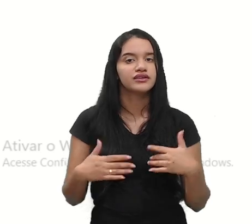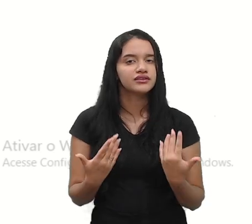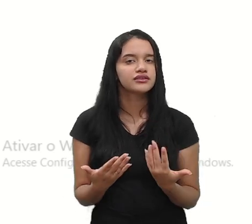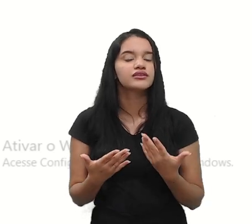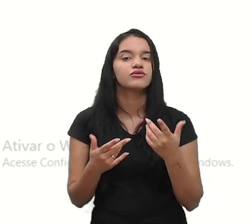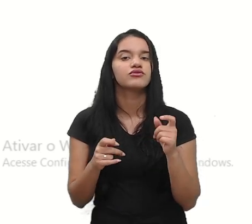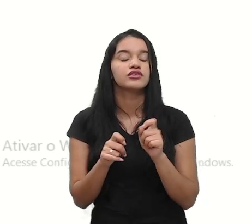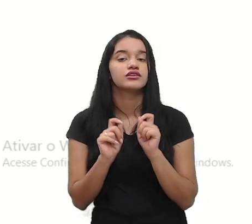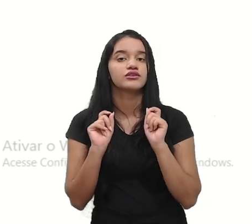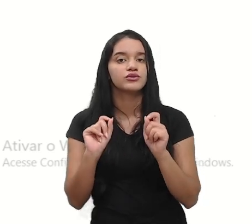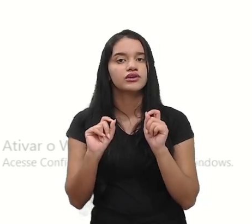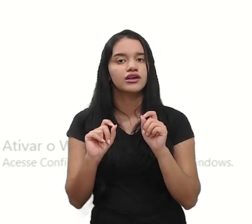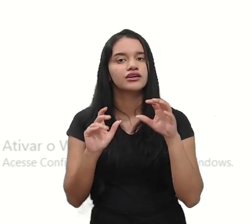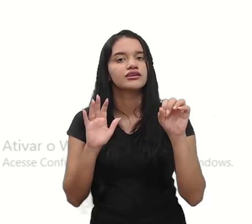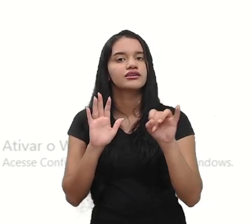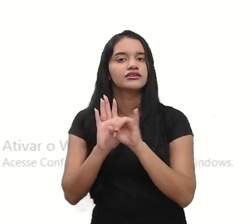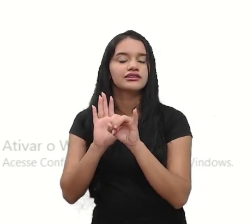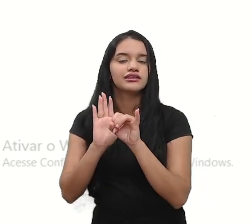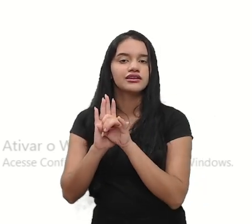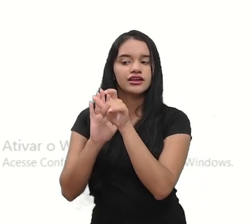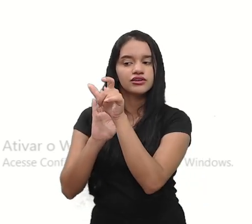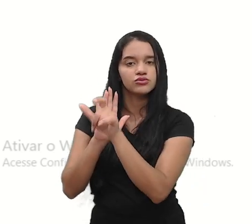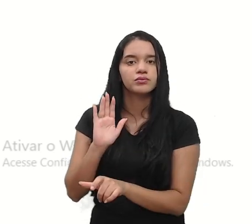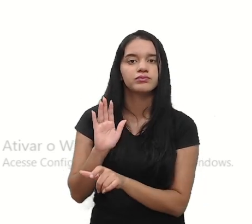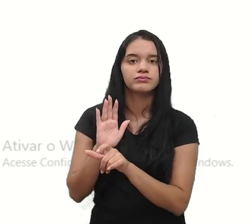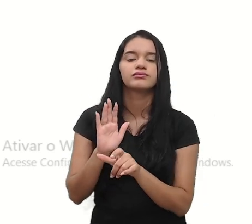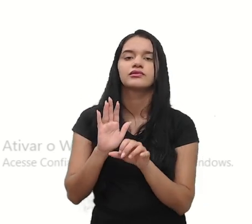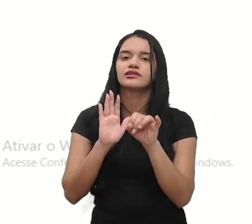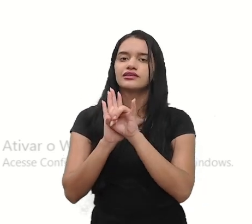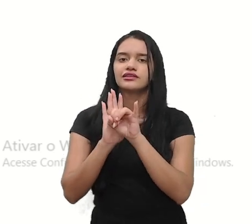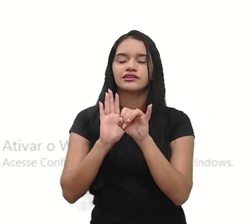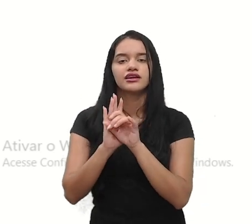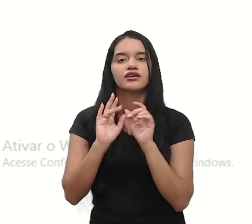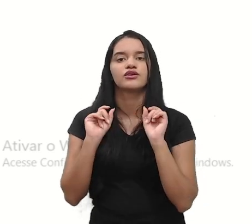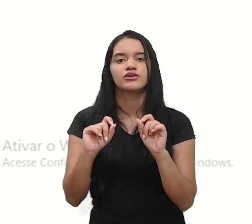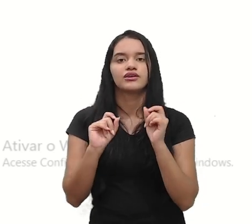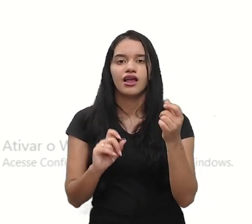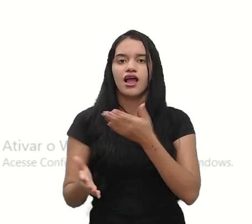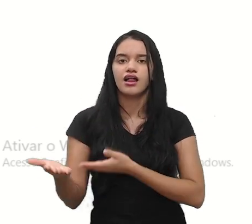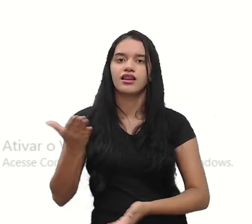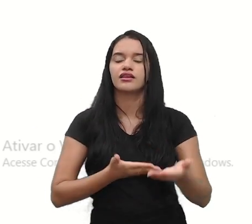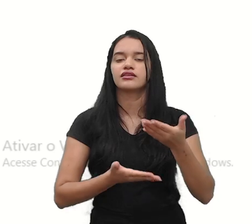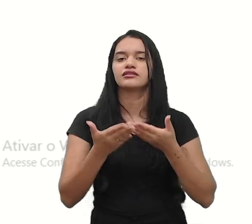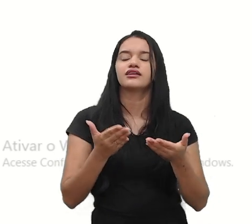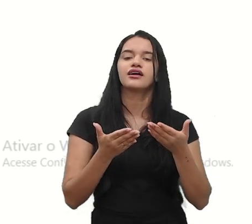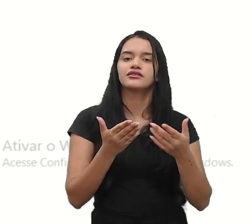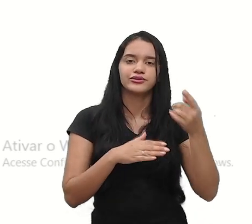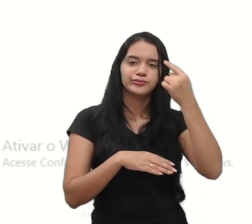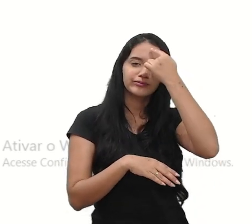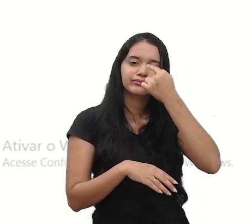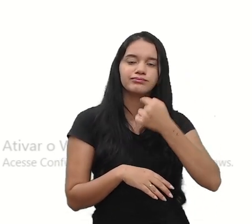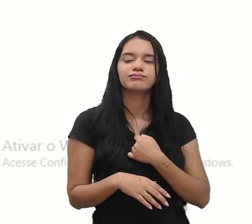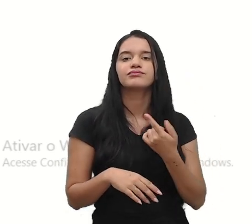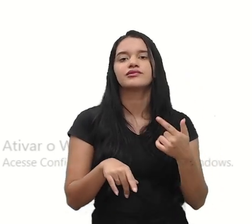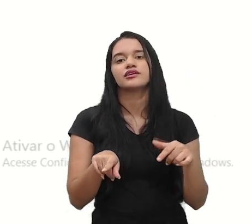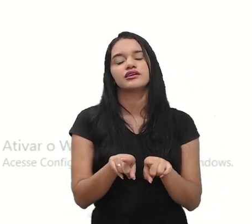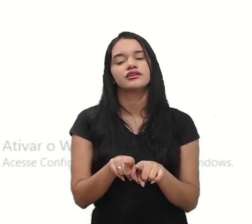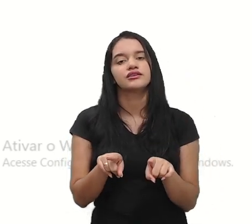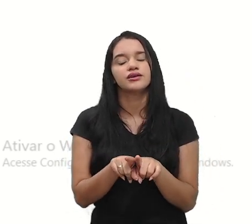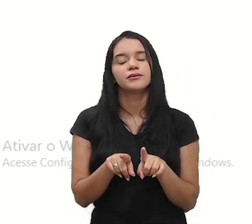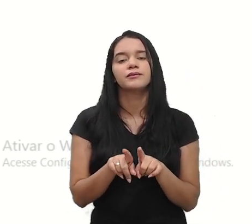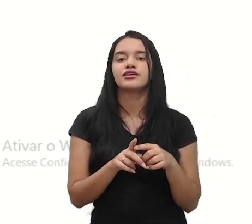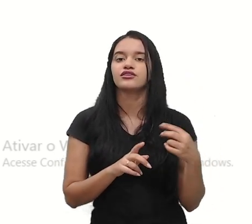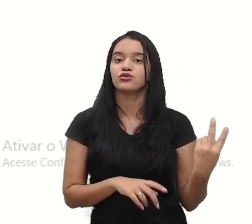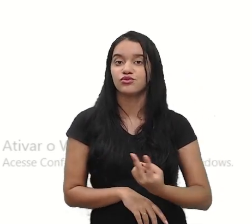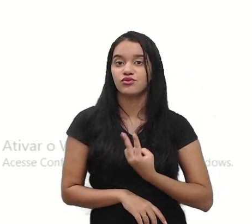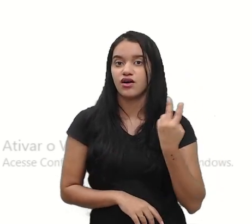fazendo um paralelo com a identidade de uma pessoa, a identidade de uma marca está relacionada com a sua personalidade, com a definição dos